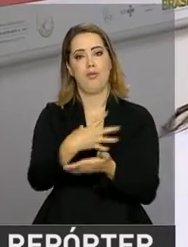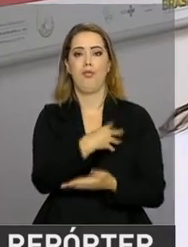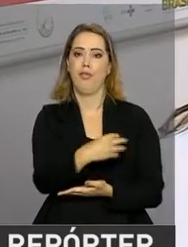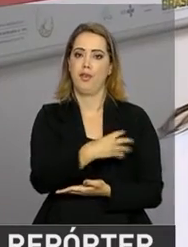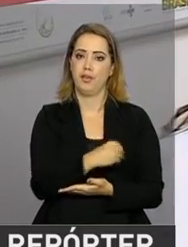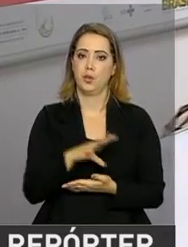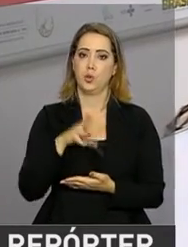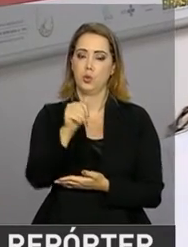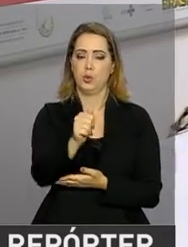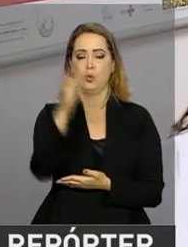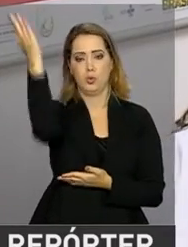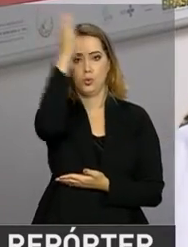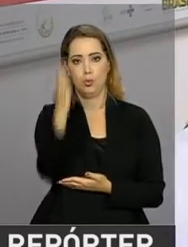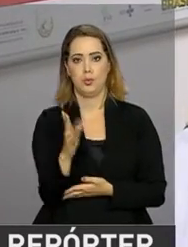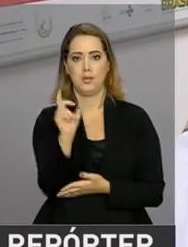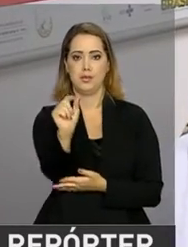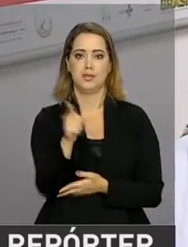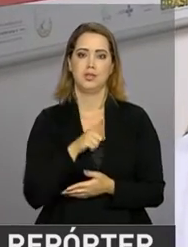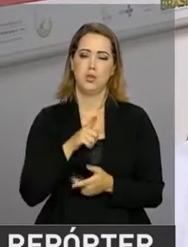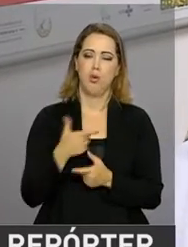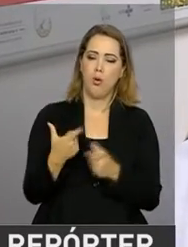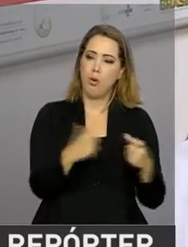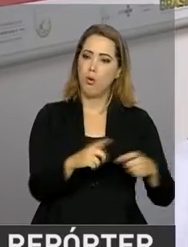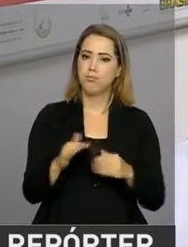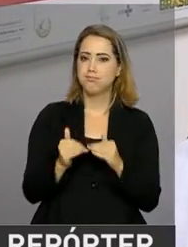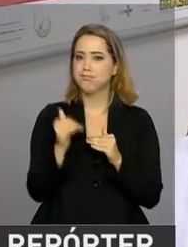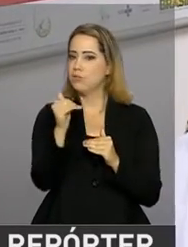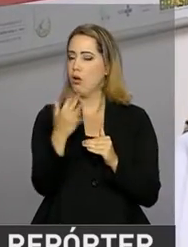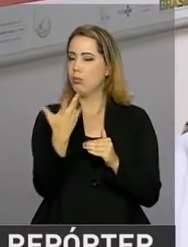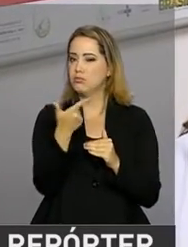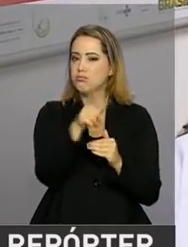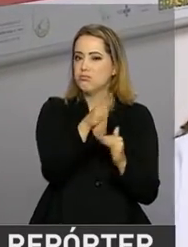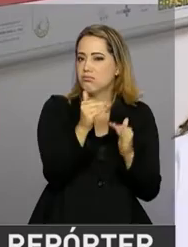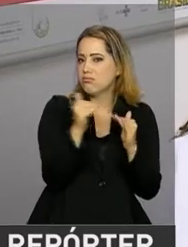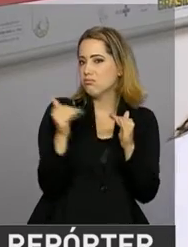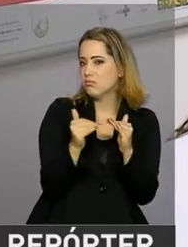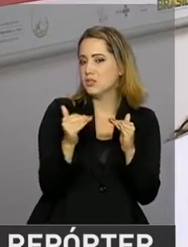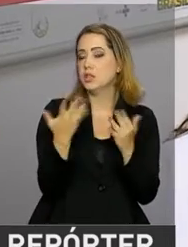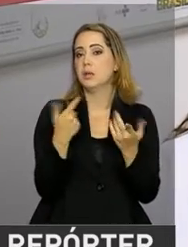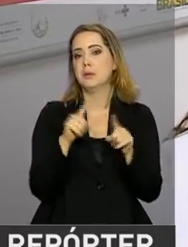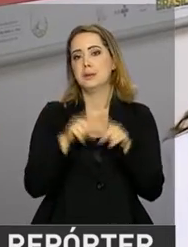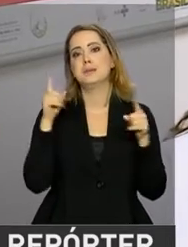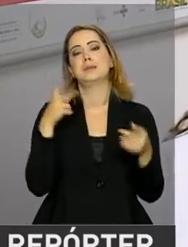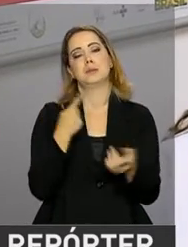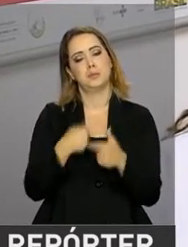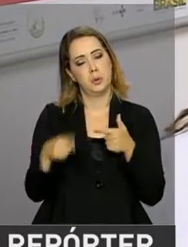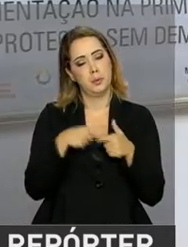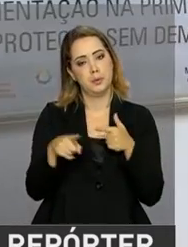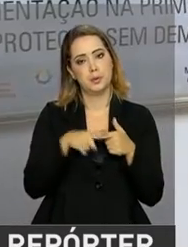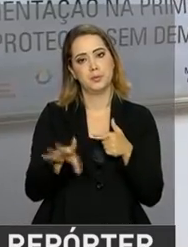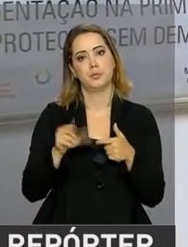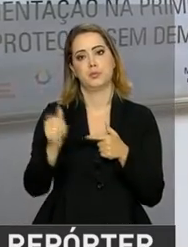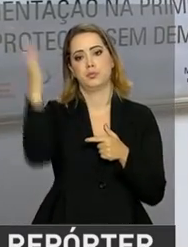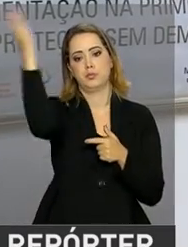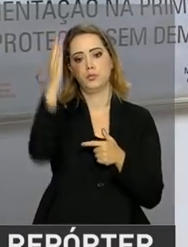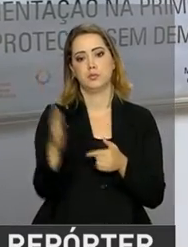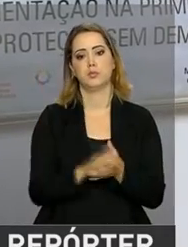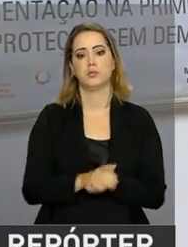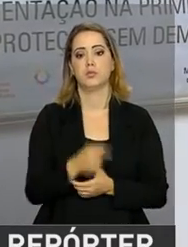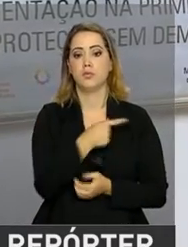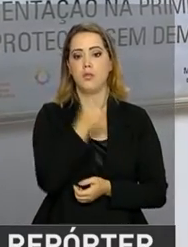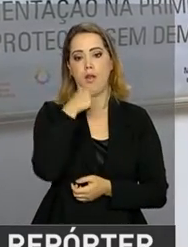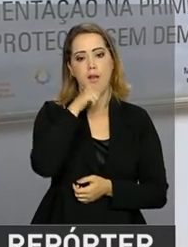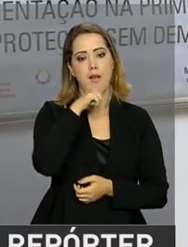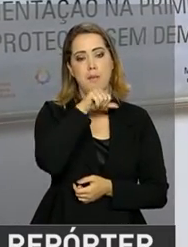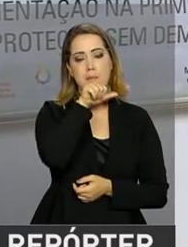nacional e algumas capitais mais em outras menos mas é um problemas utiliza nacional banho se é mãe e